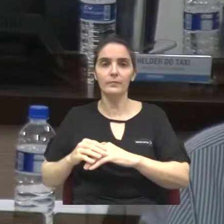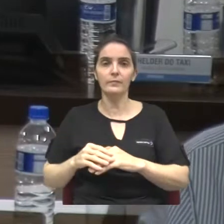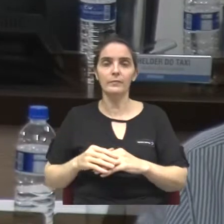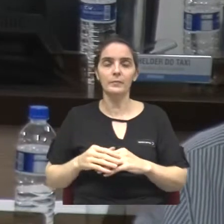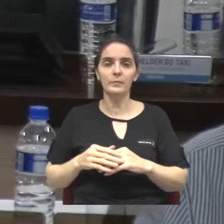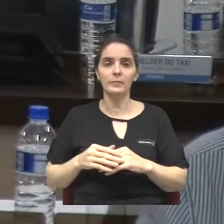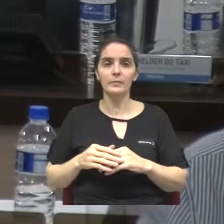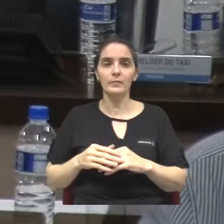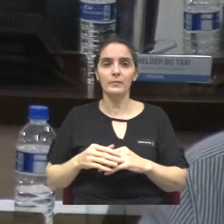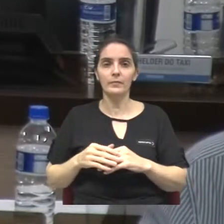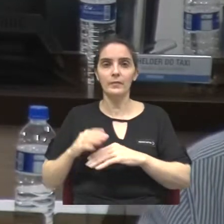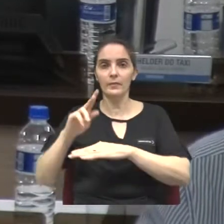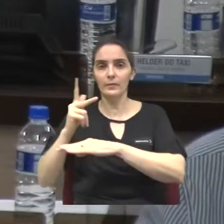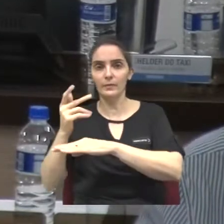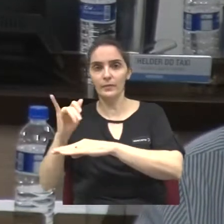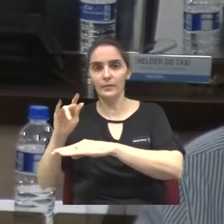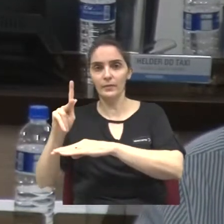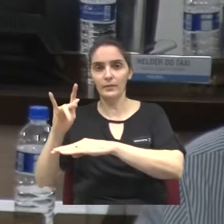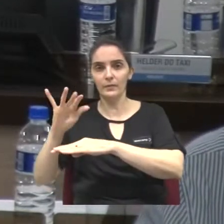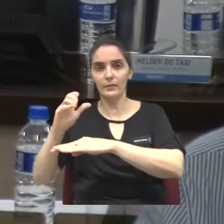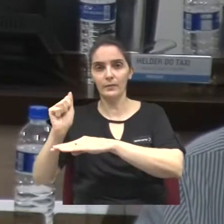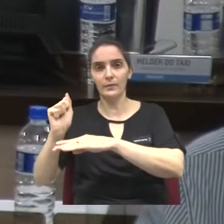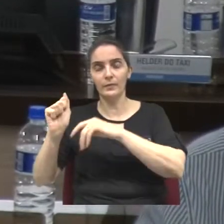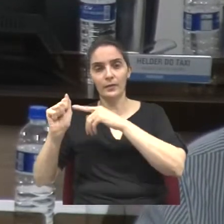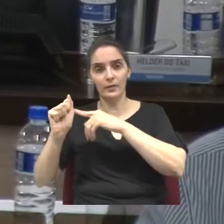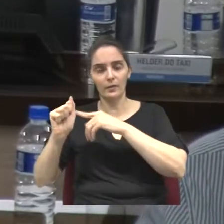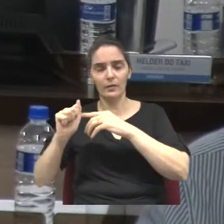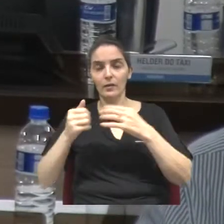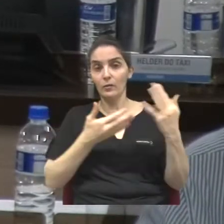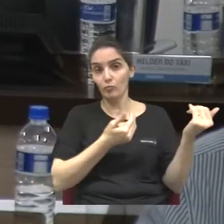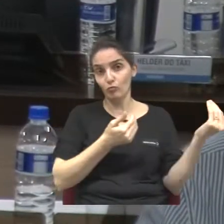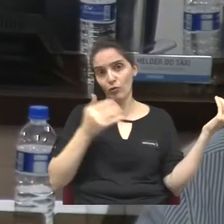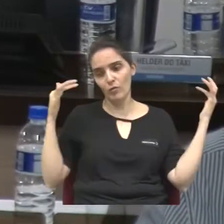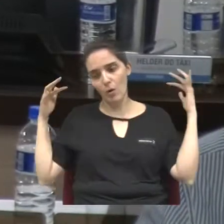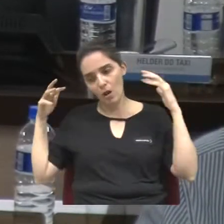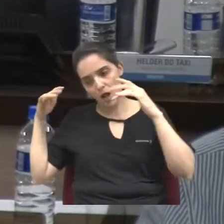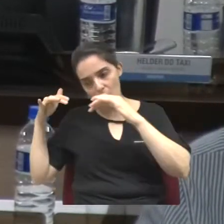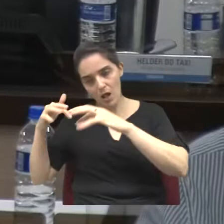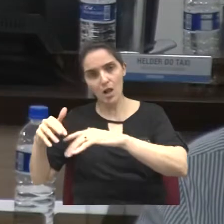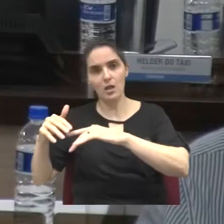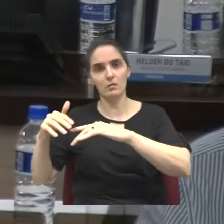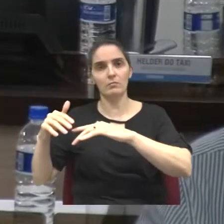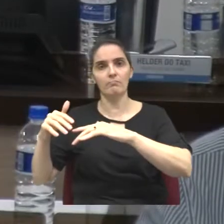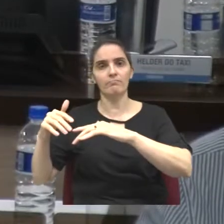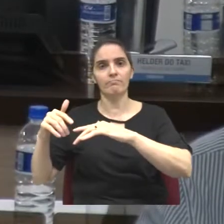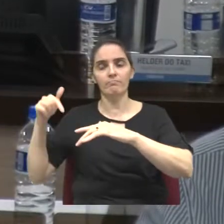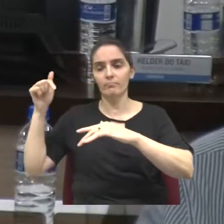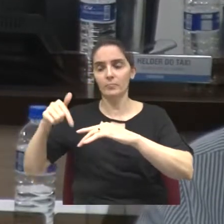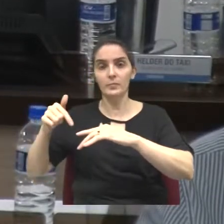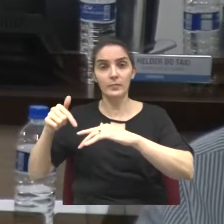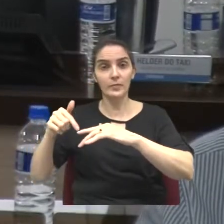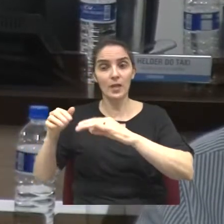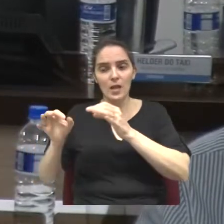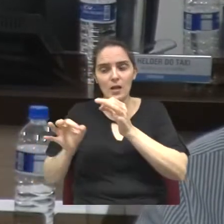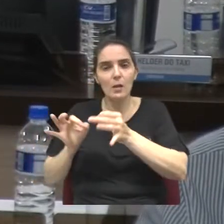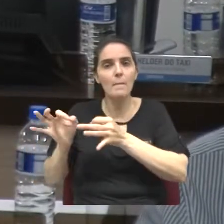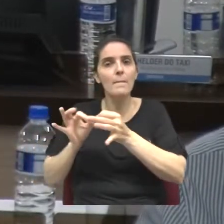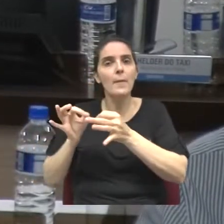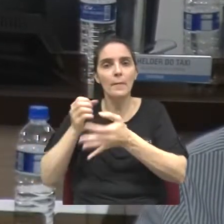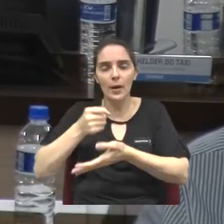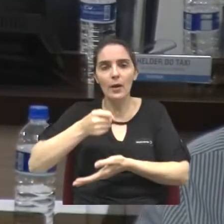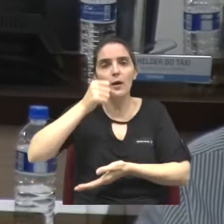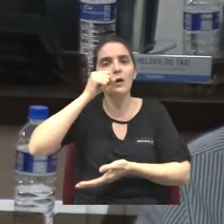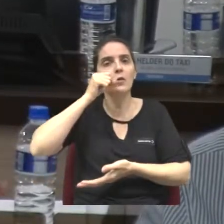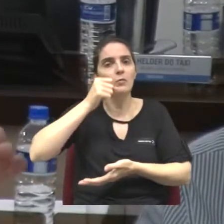ficam e acabam, eles mesmos, fazendo isso. A gente não está aqui